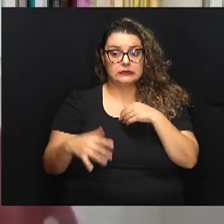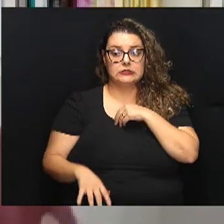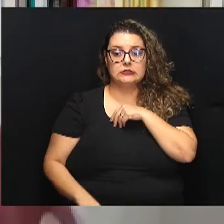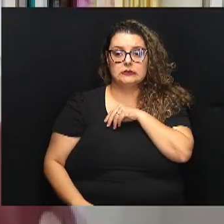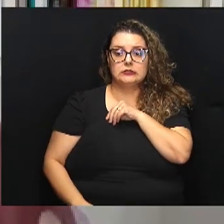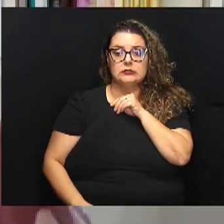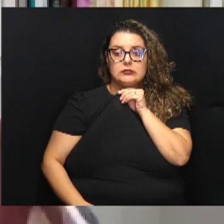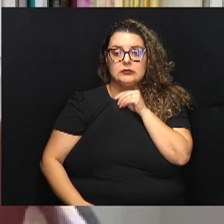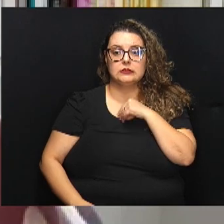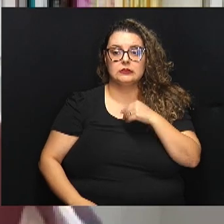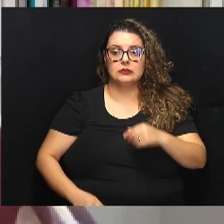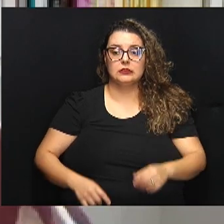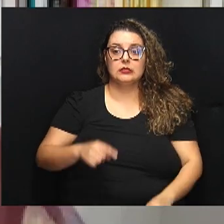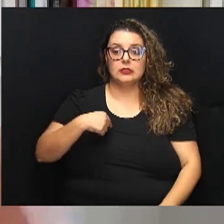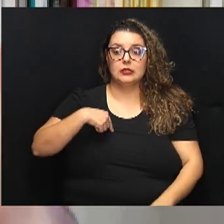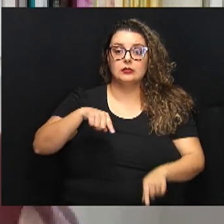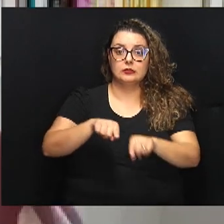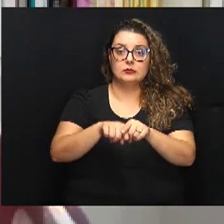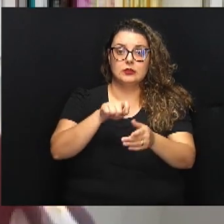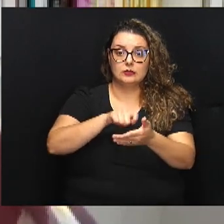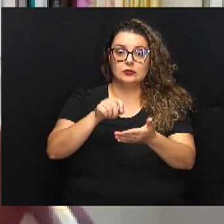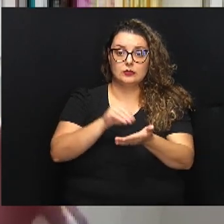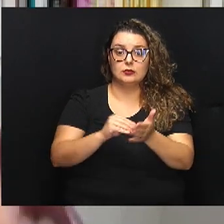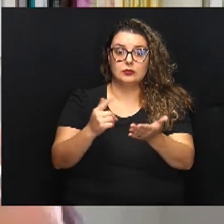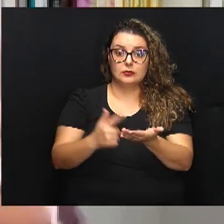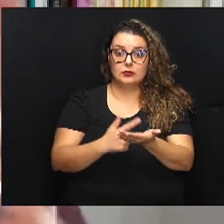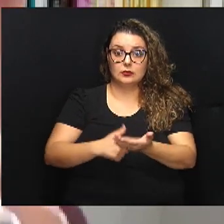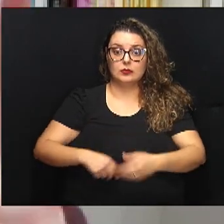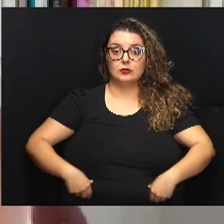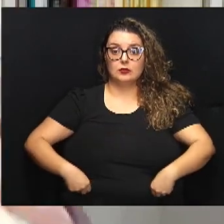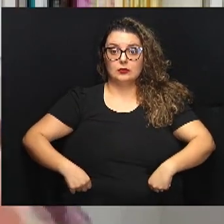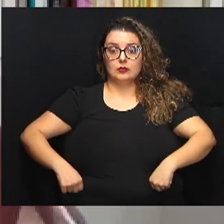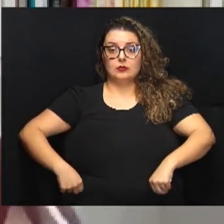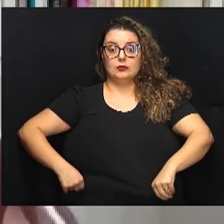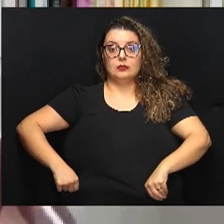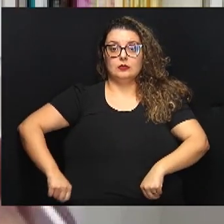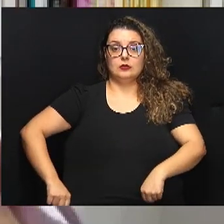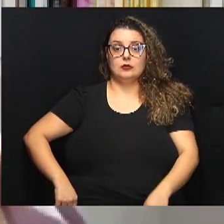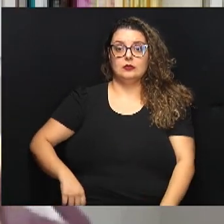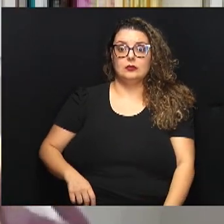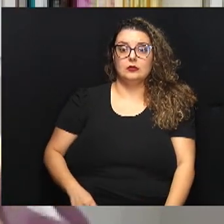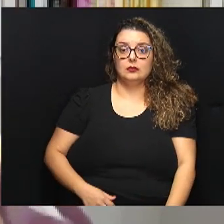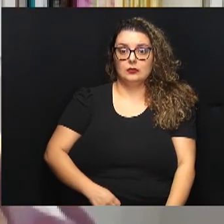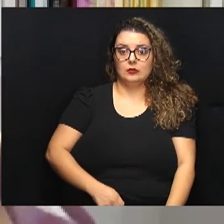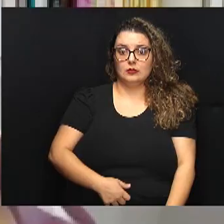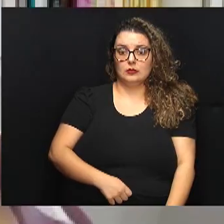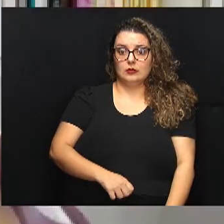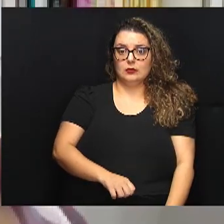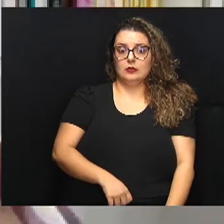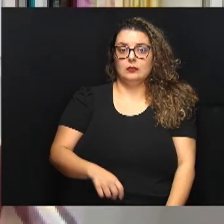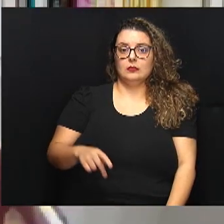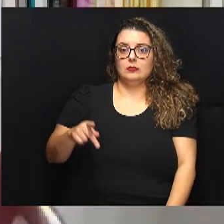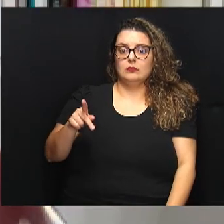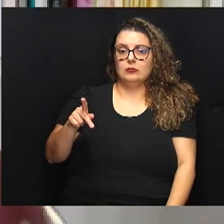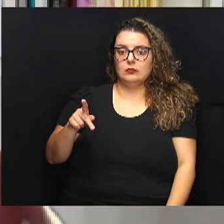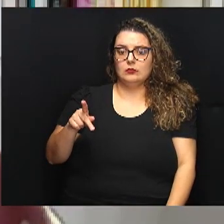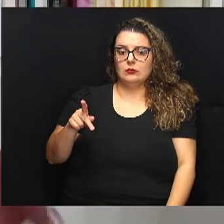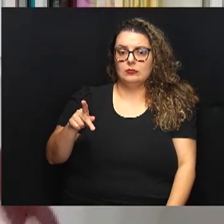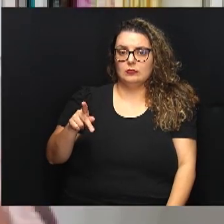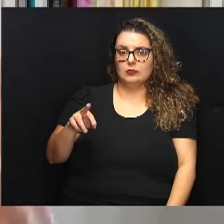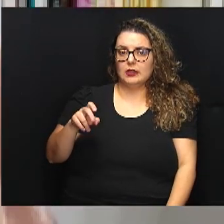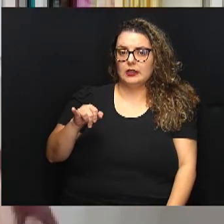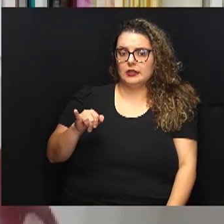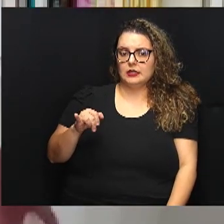inclusive, escreve isso no meu último livro, que se chama Pare de Engolir Mitos. Porque a gente vê que